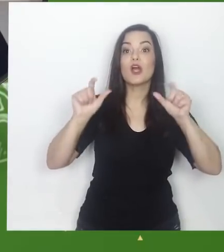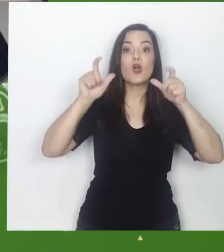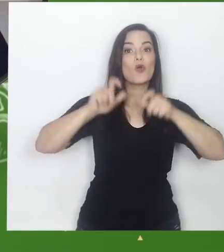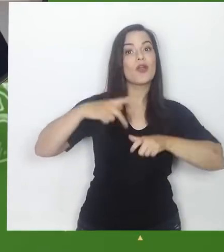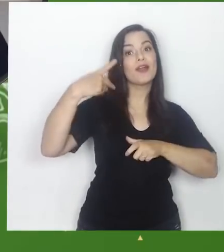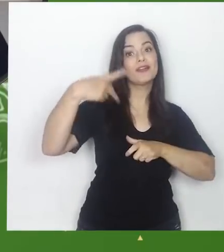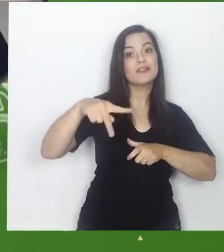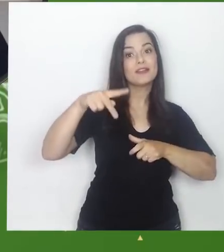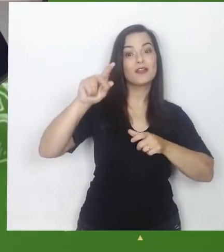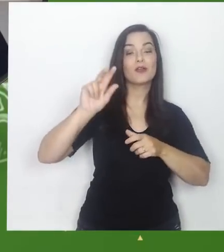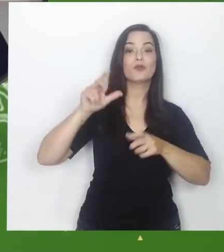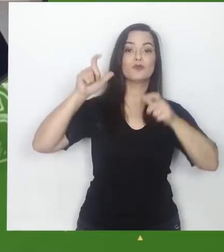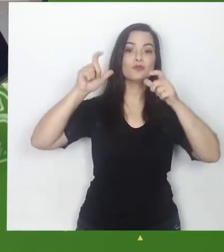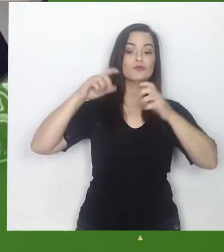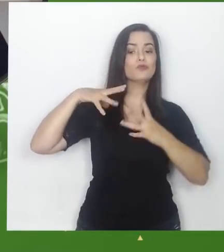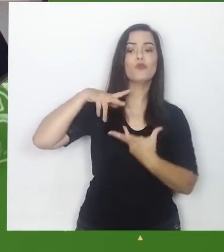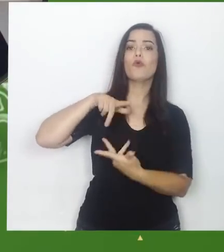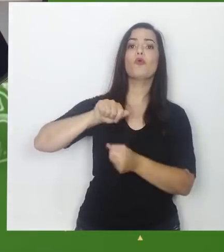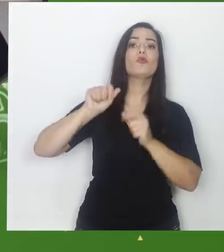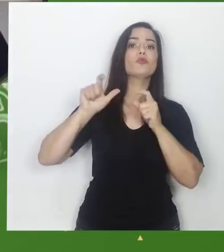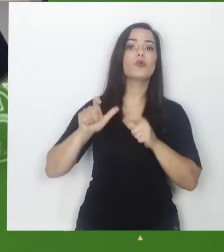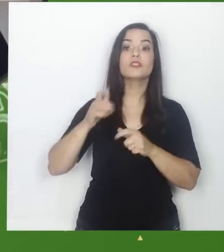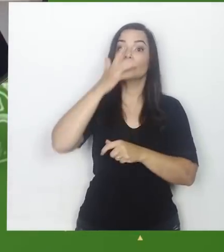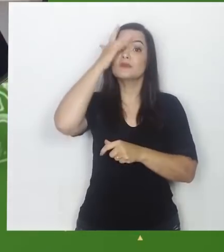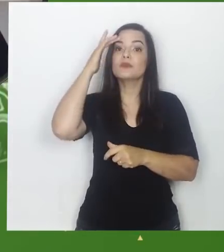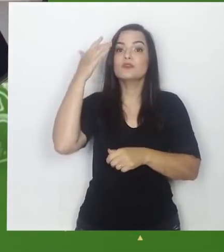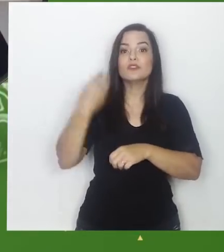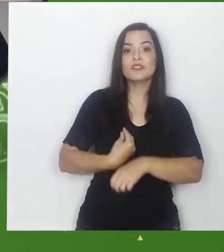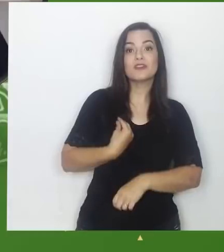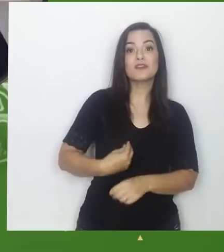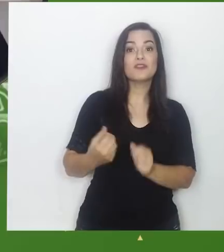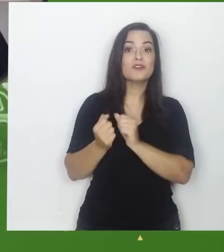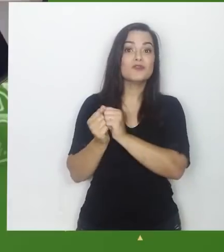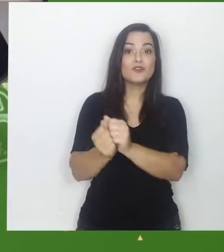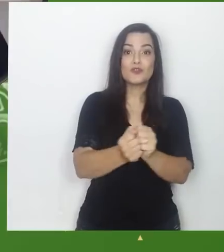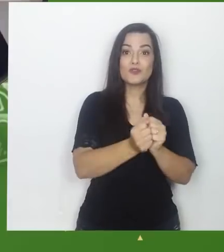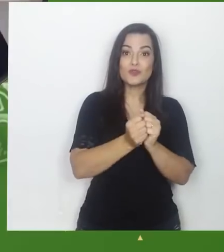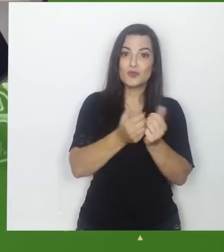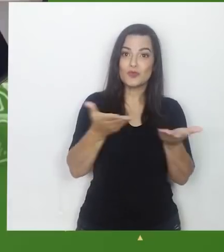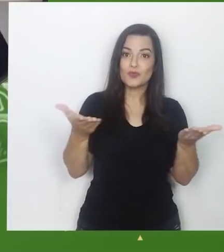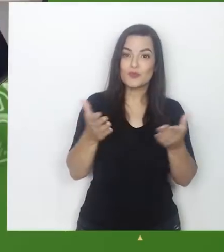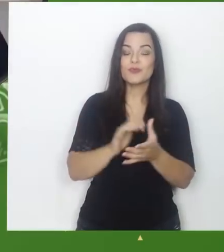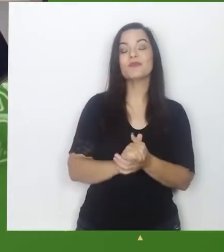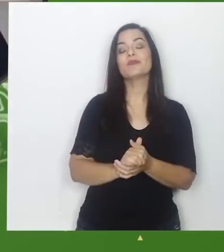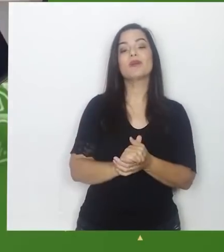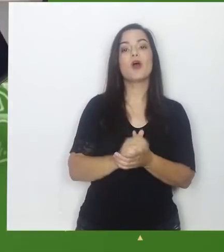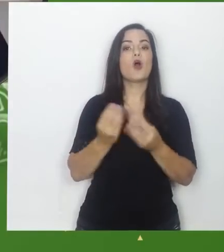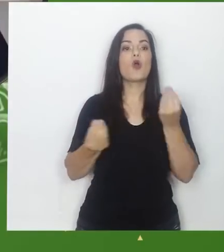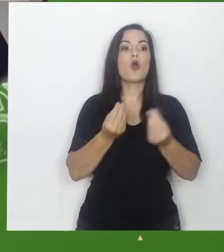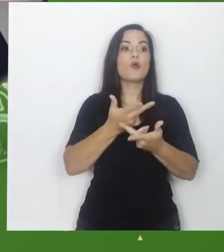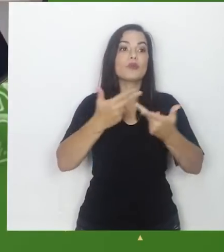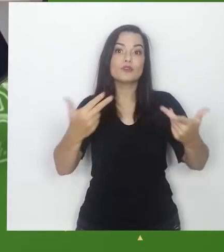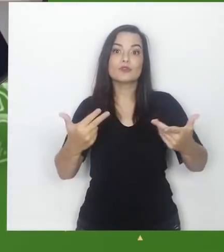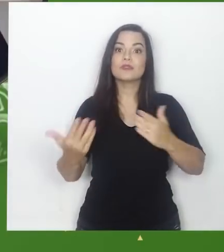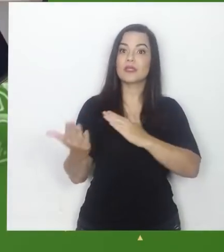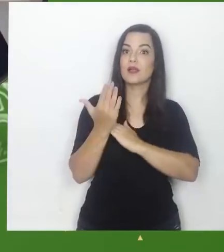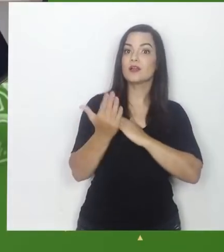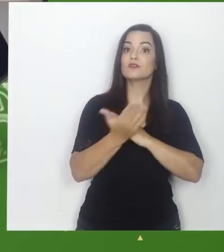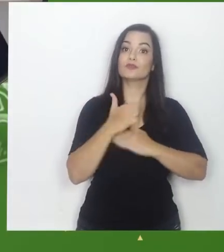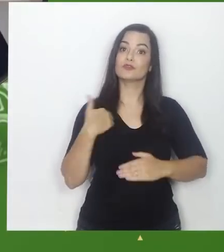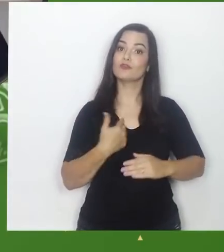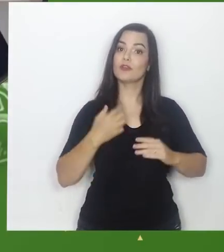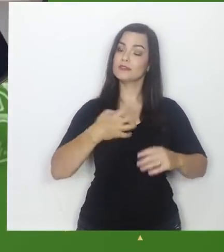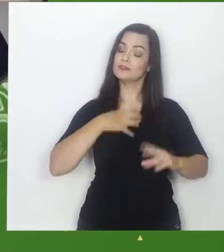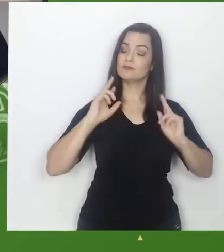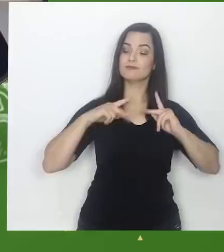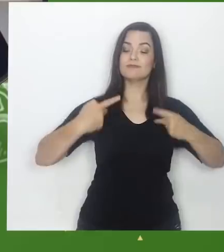sua volta, né? De que forma que tudo isso nos constitui enquanto ser humano, o quanto é importante